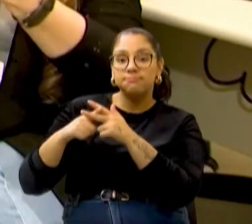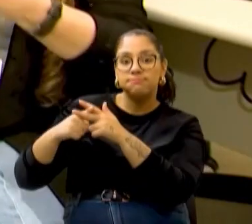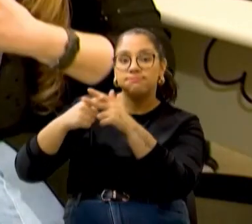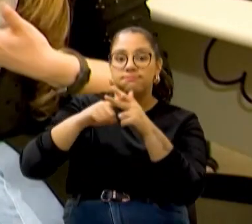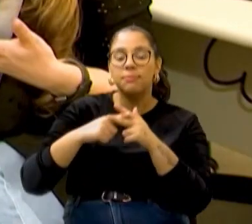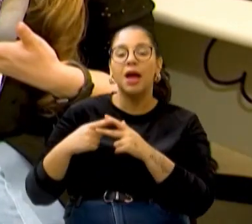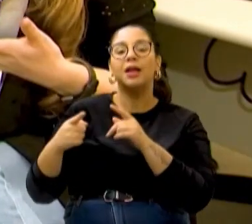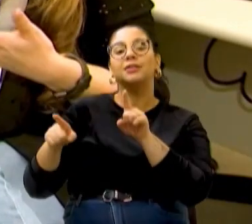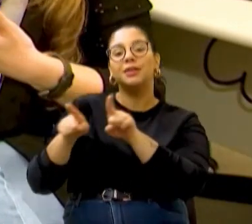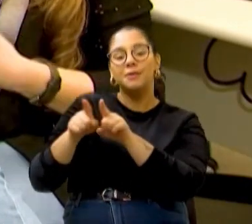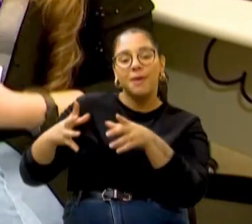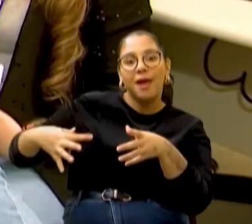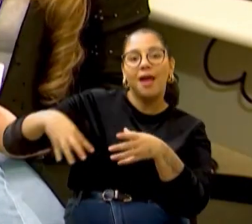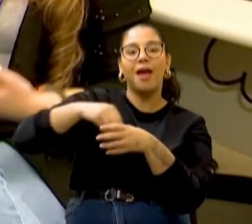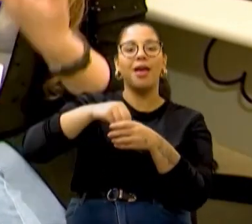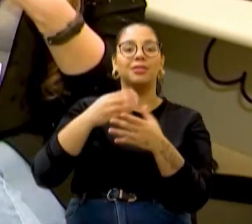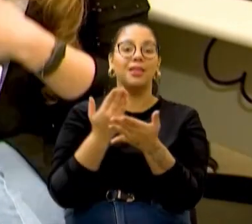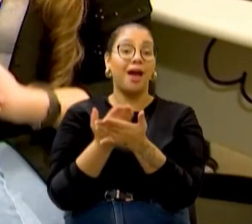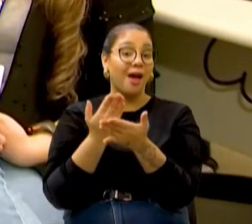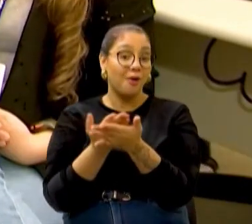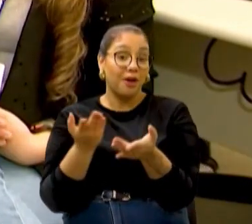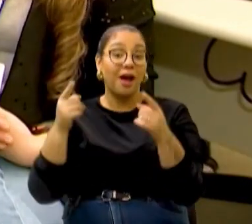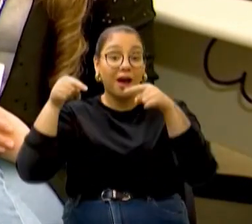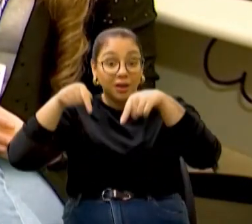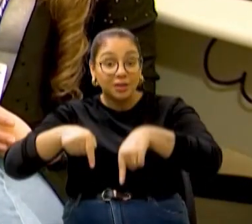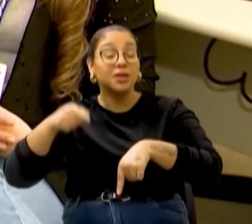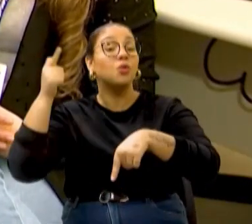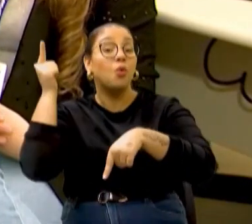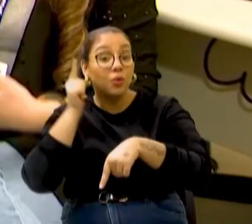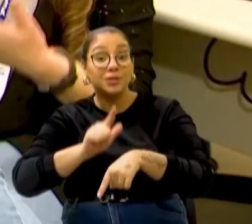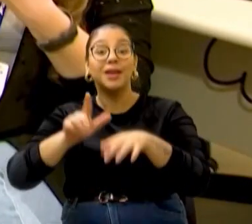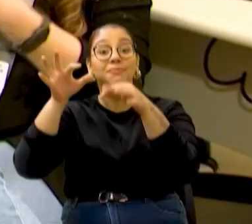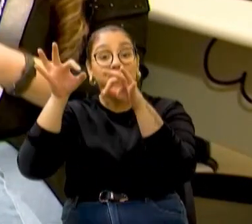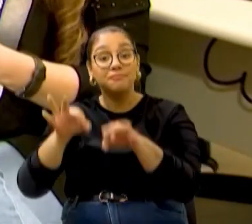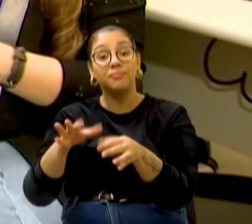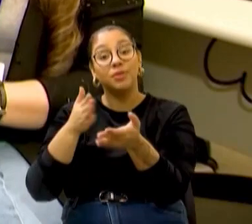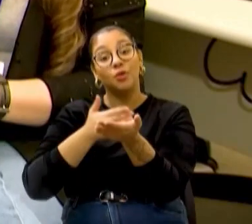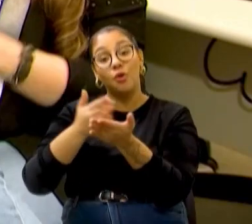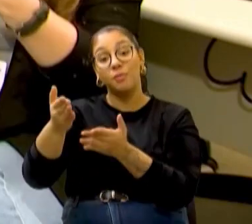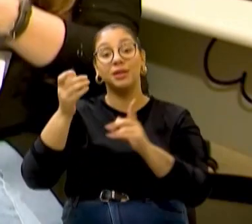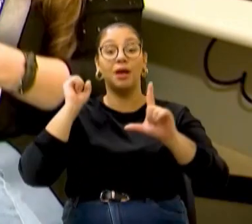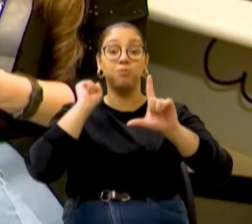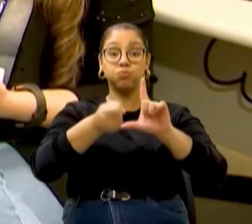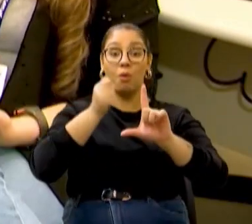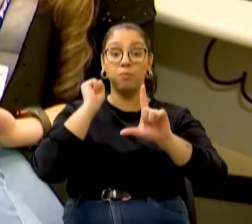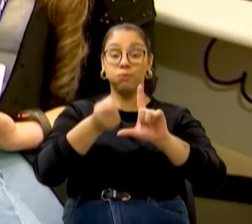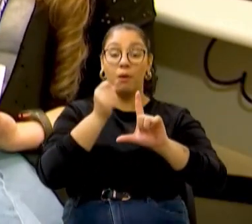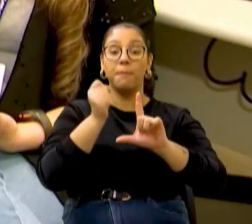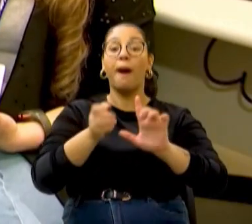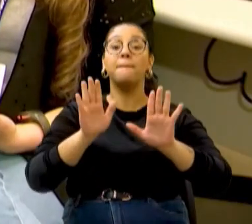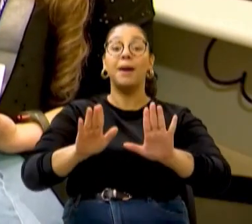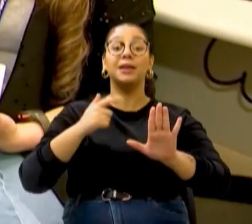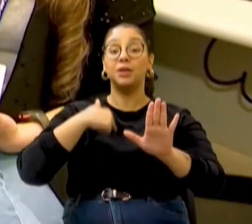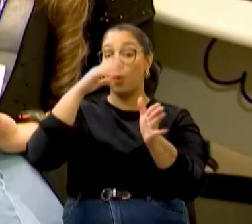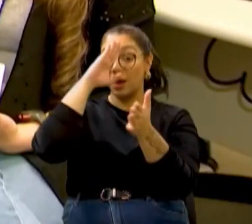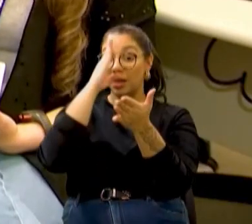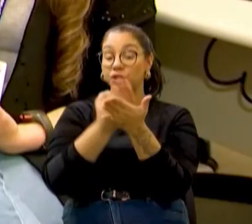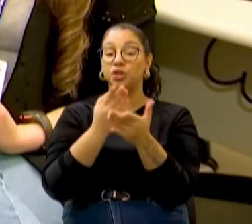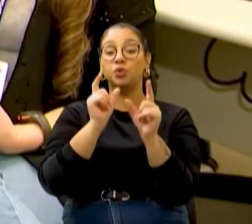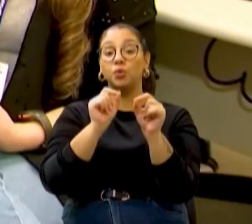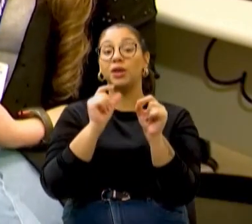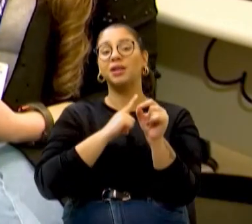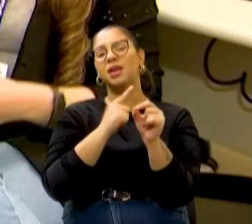como e a gente precisa conhecer esse recursos e na medida do possível incorporar nossas aulas então aqui a gente conseguiu com sucesso implementar o Minecraft